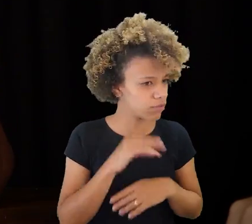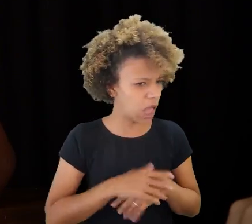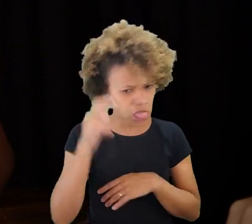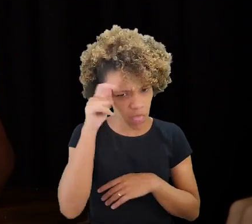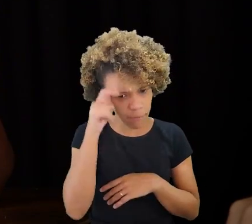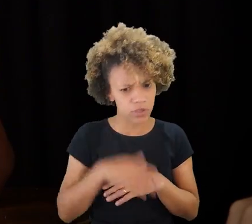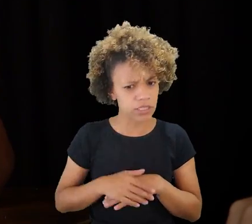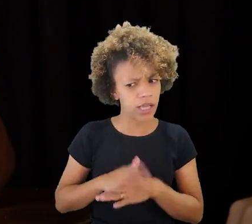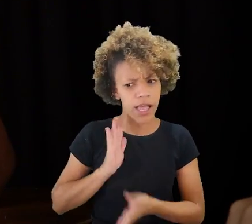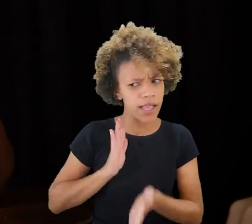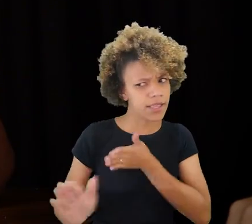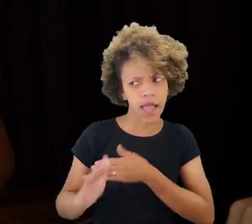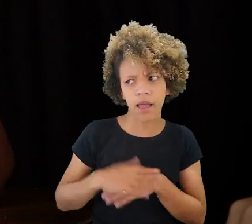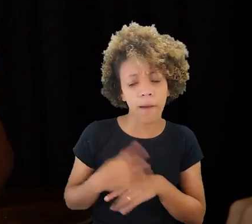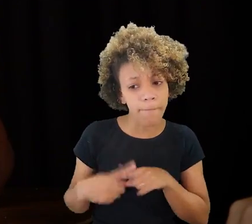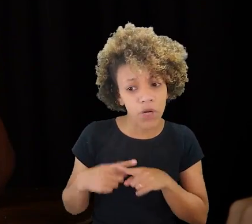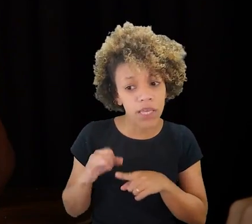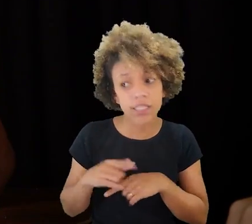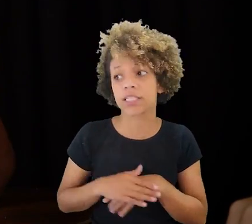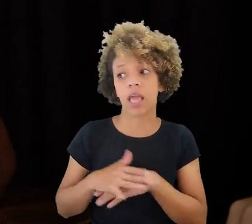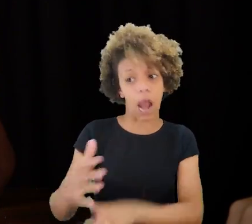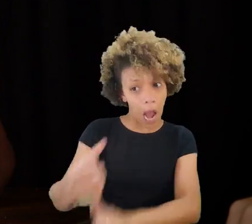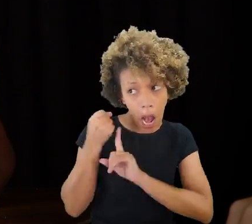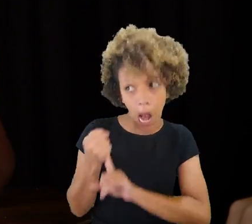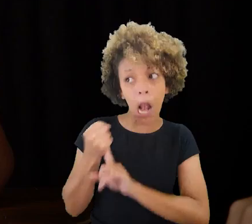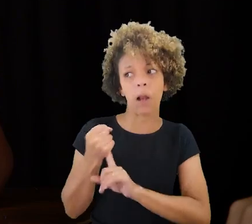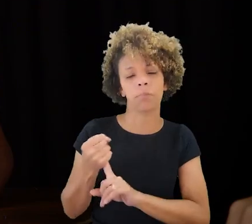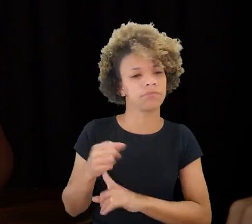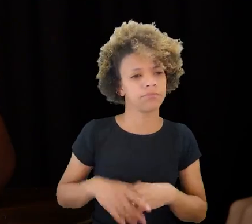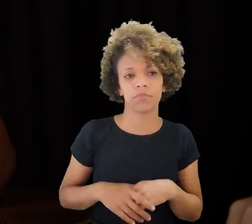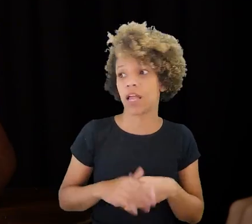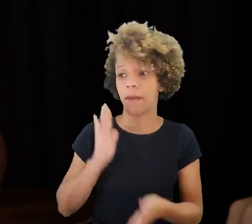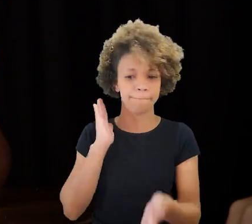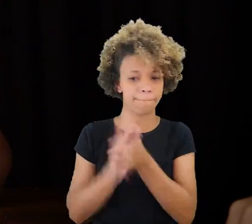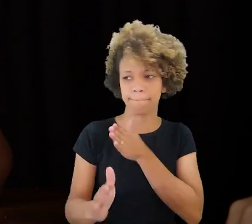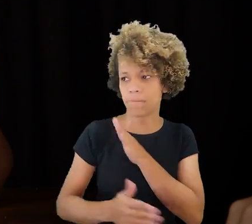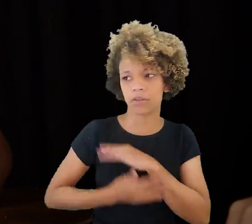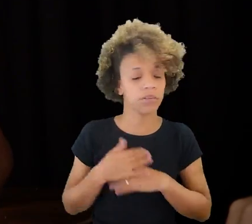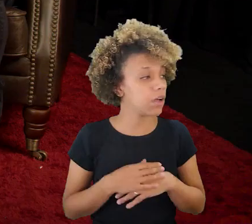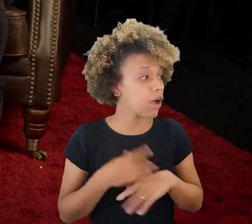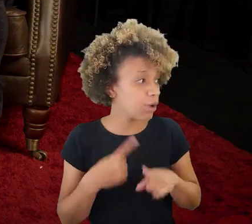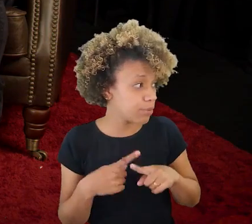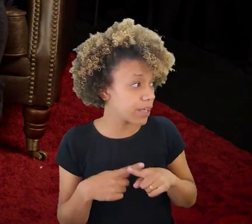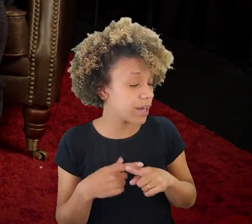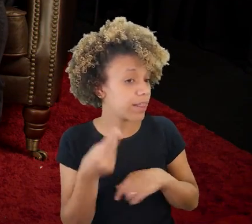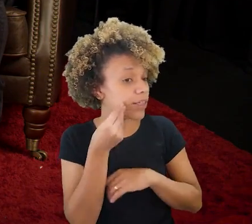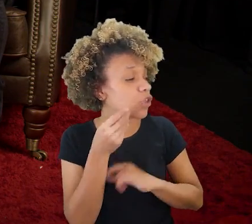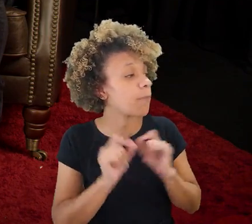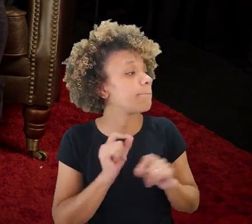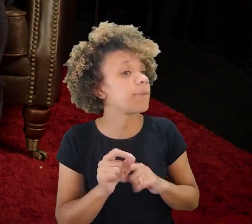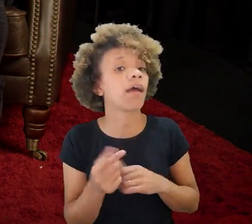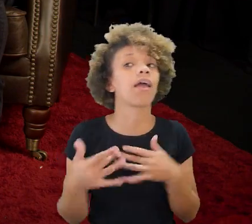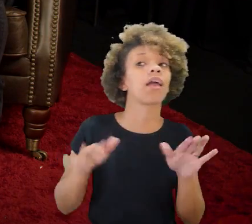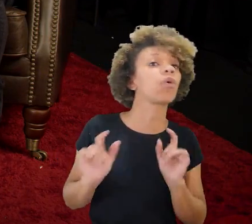senhora é o demônio que falou para ele sai daqui porque se pega ele já era tá ligado ele vai só correndo mano Ah ele mas ele ele tentou ir lá